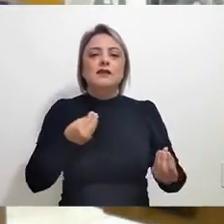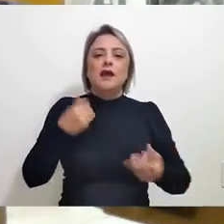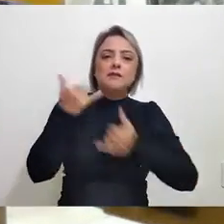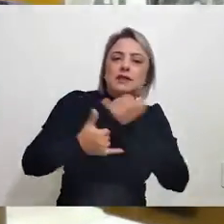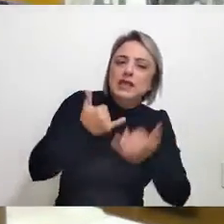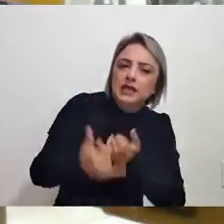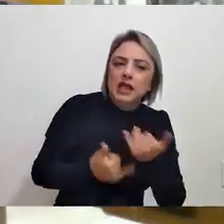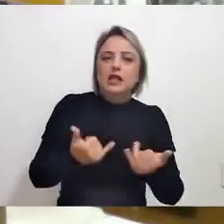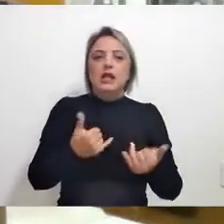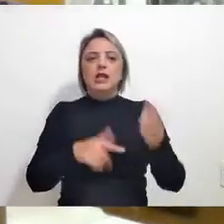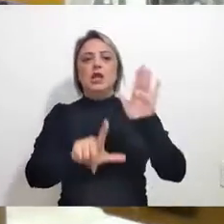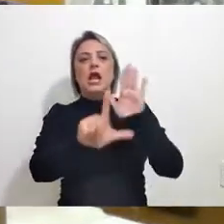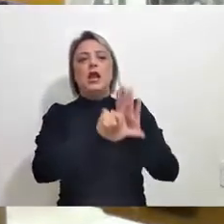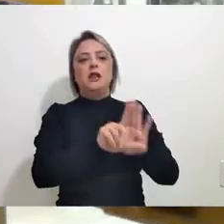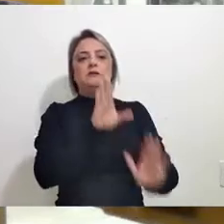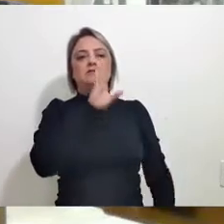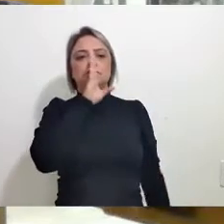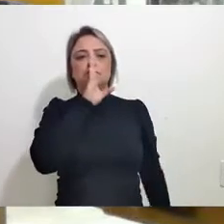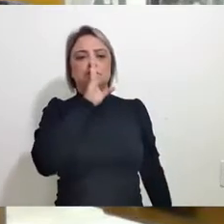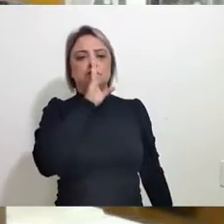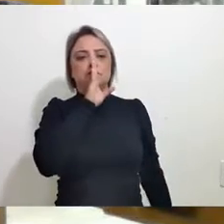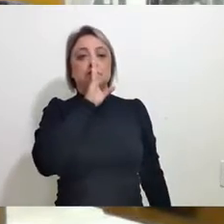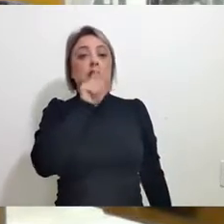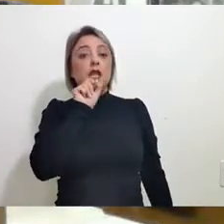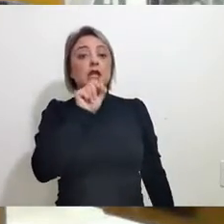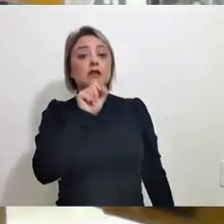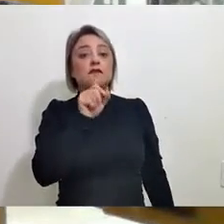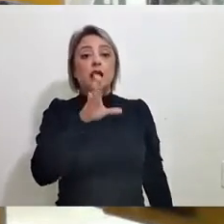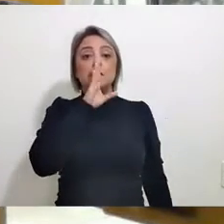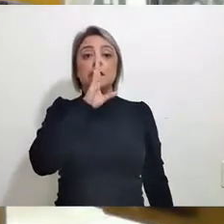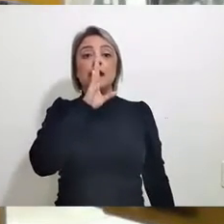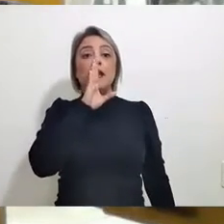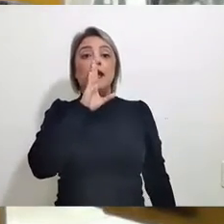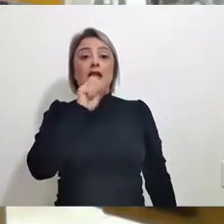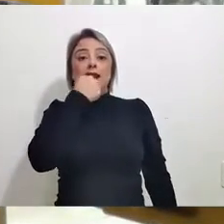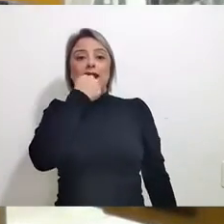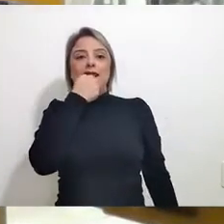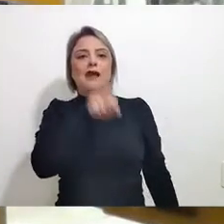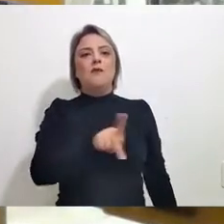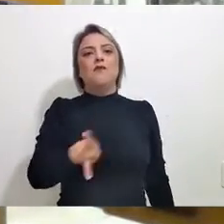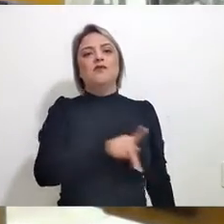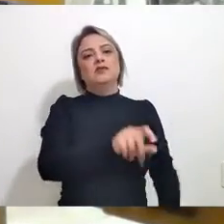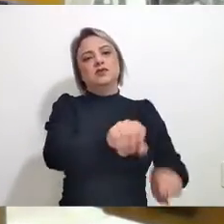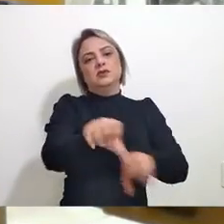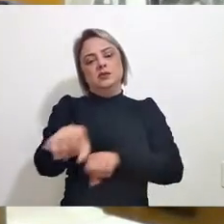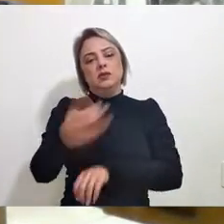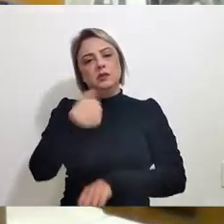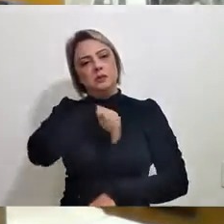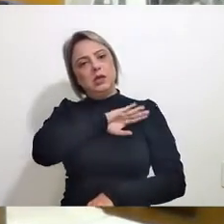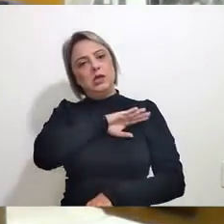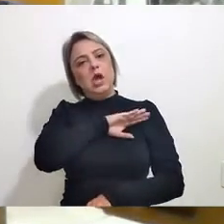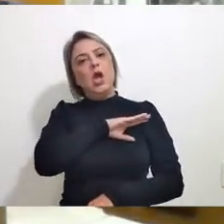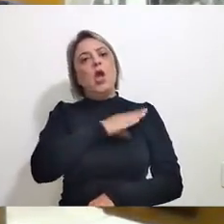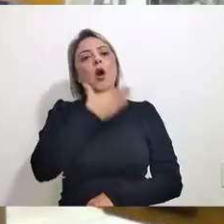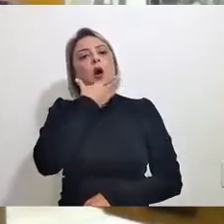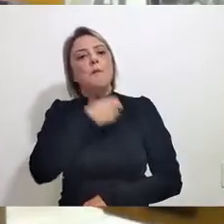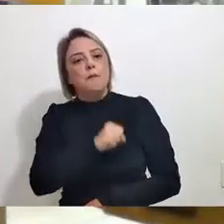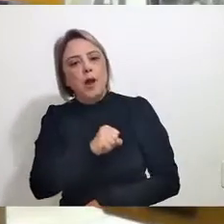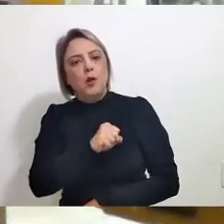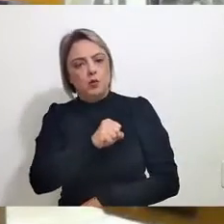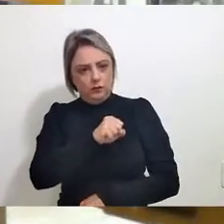criança, porque isso é prejudicar, sim, a vida de uma criança. E quem é a favor da lei da mordaça, por favor, estudem, professores que são a favor da lei da